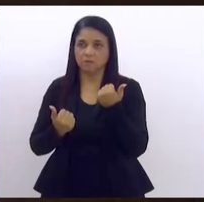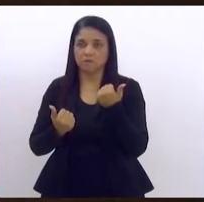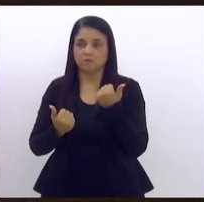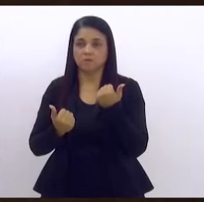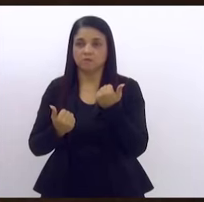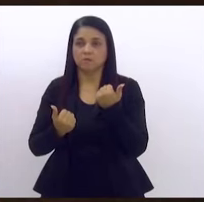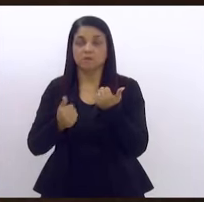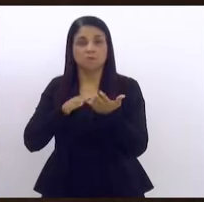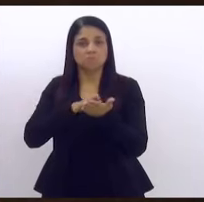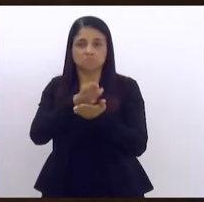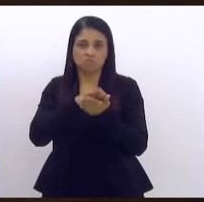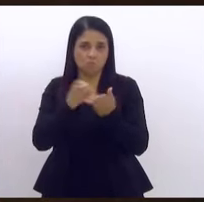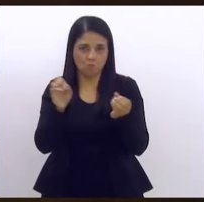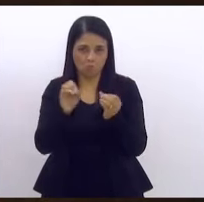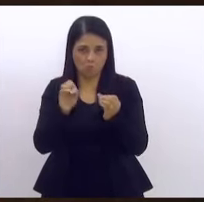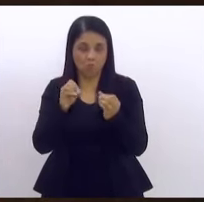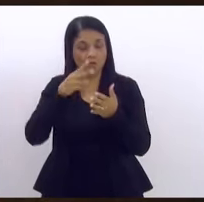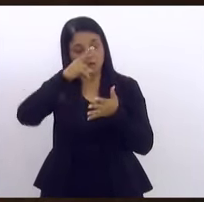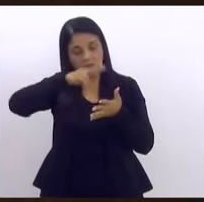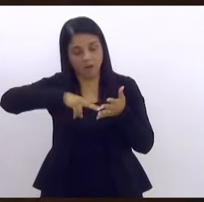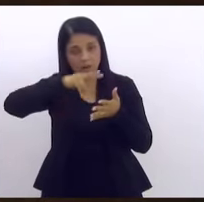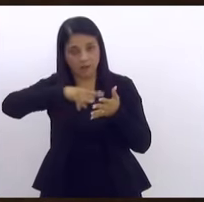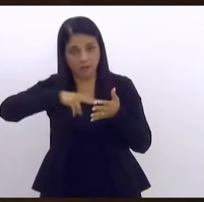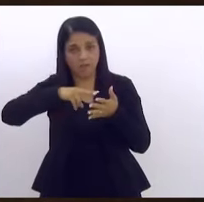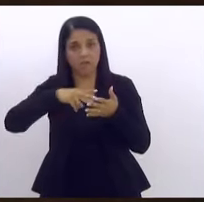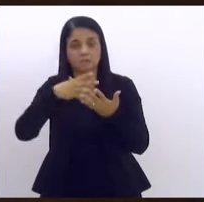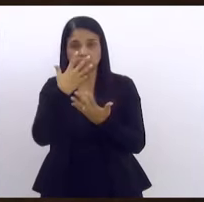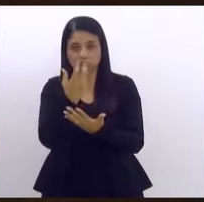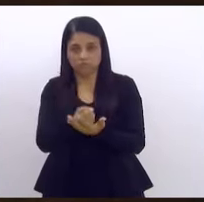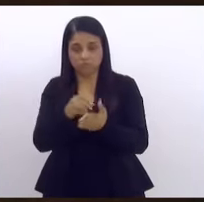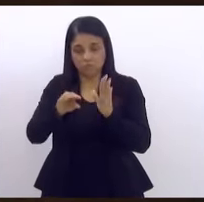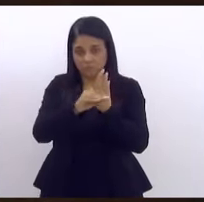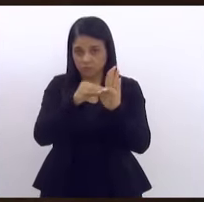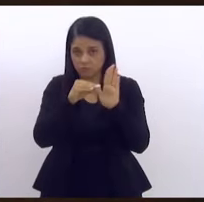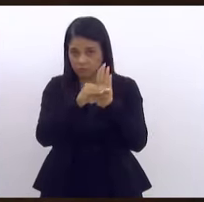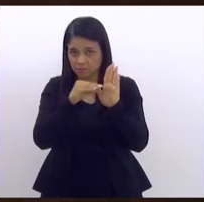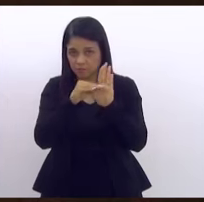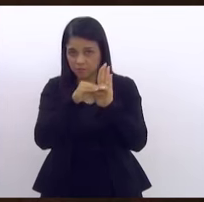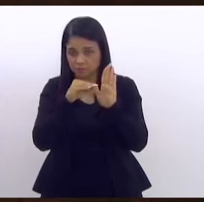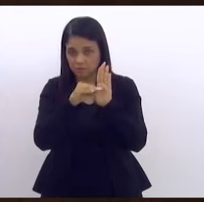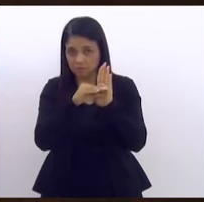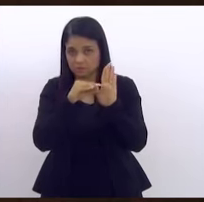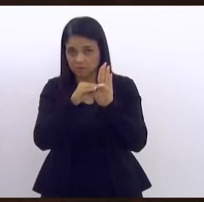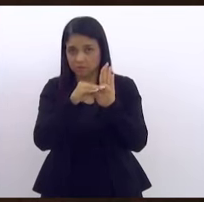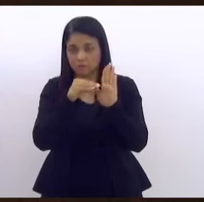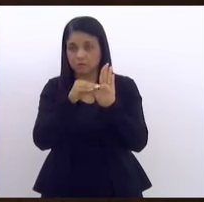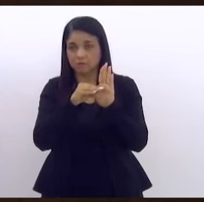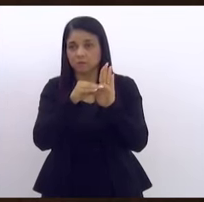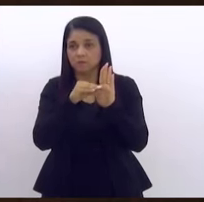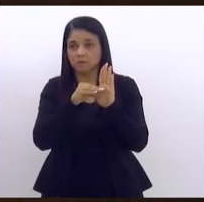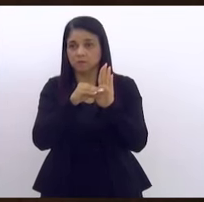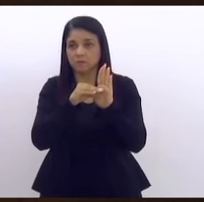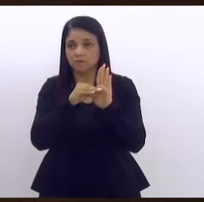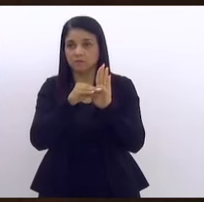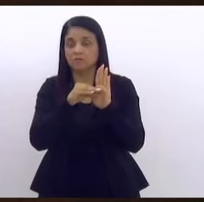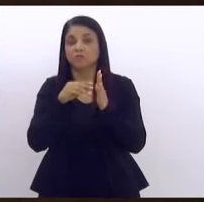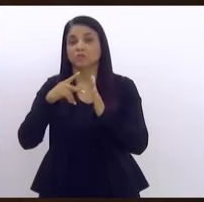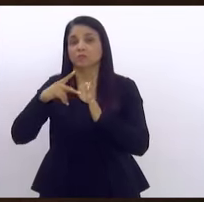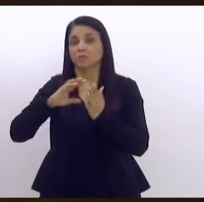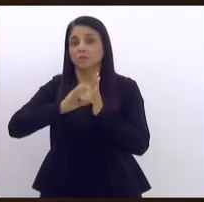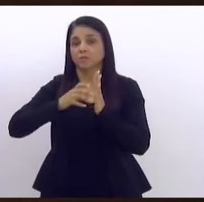não está publicado, eu queria fazer a leitura aqui, que nós estamos acatando mais uma emenda, inclusive que é do